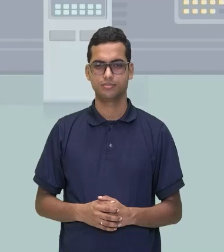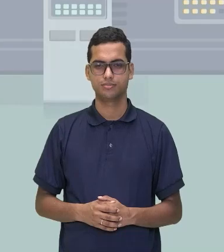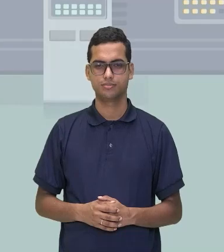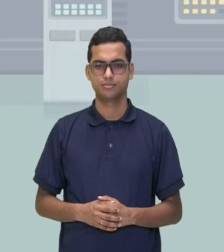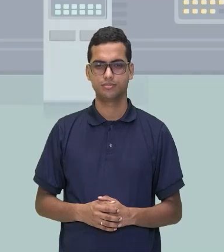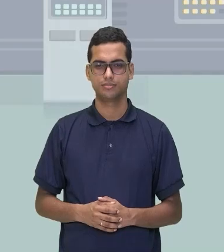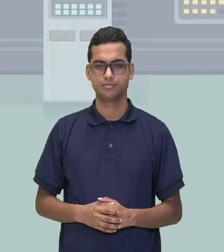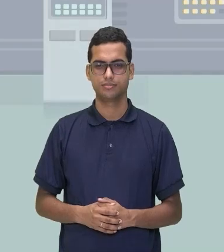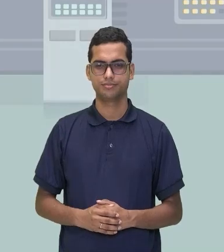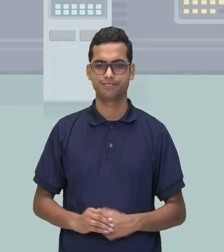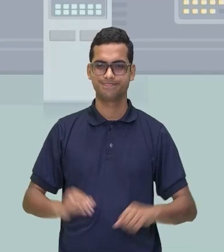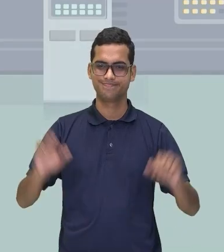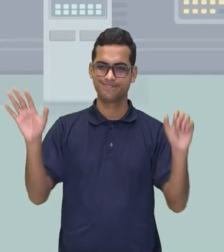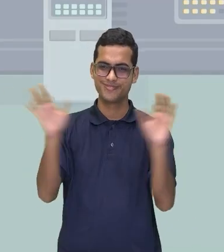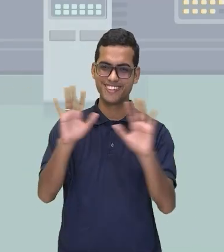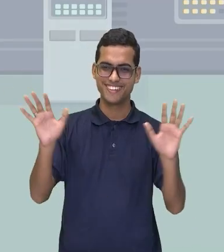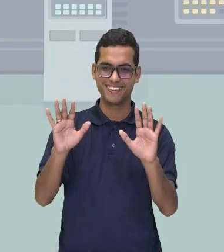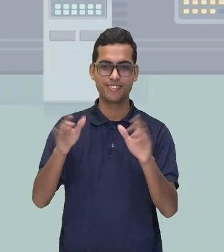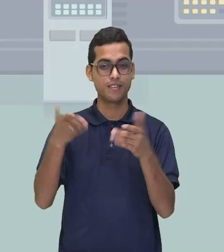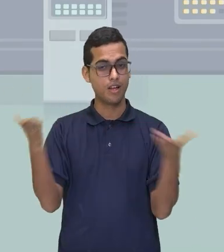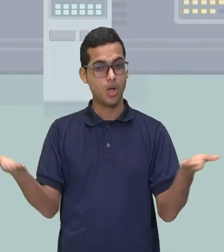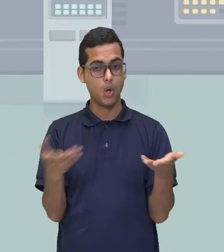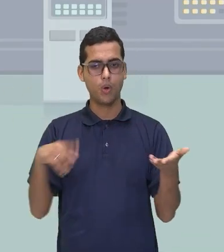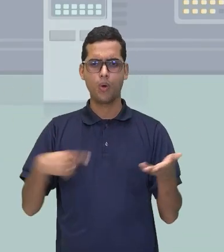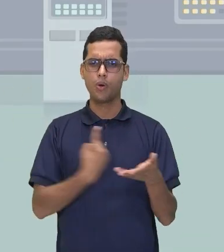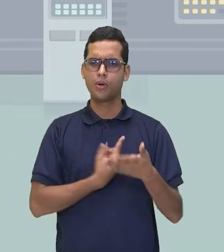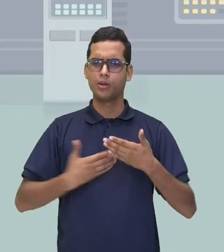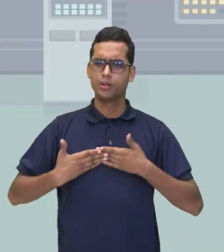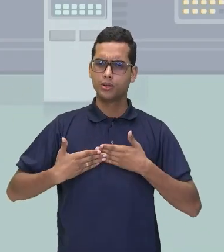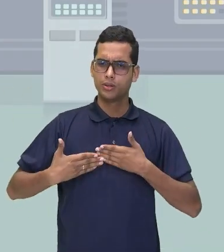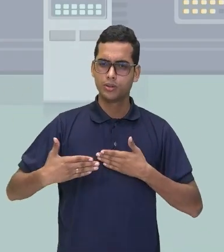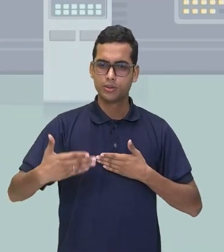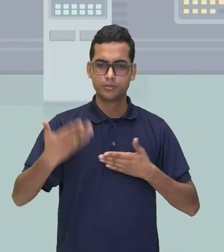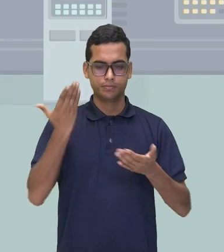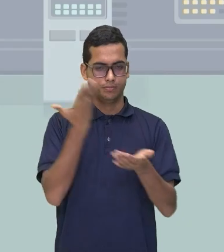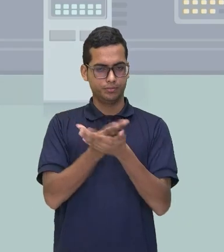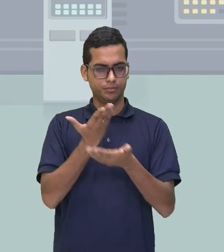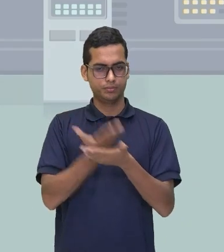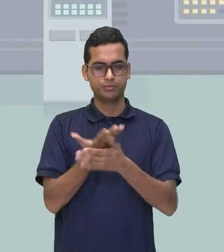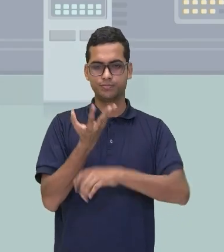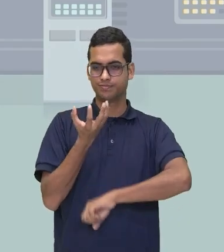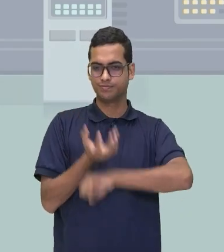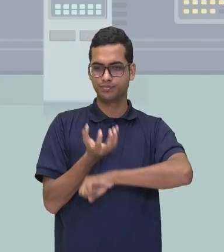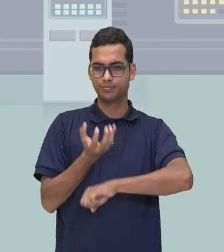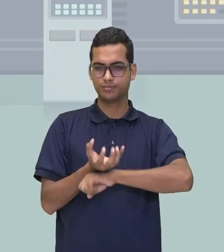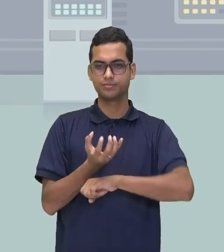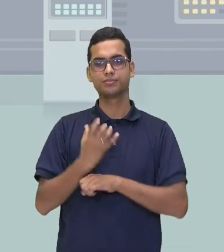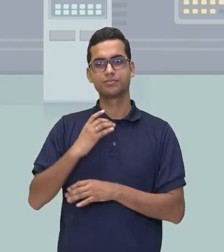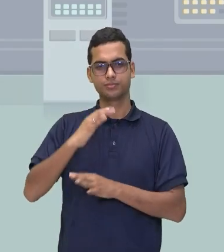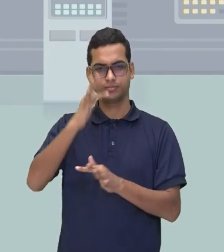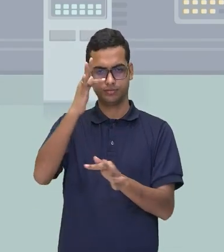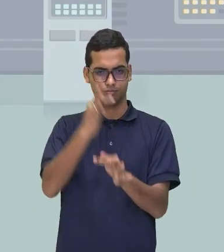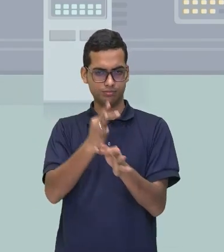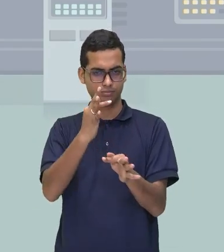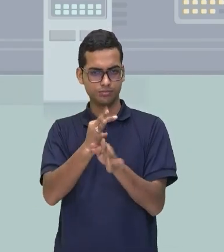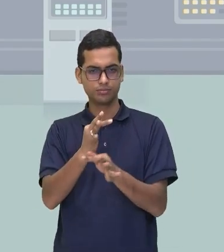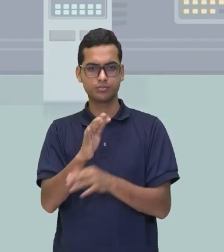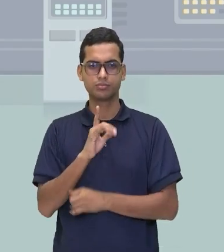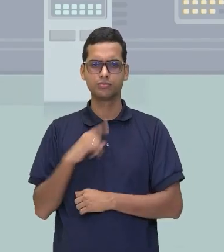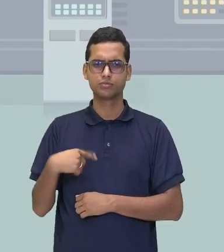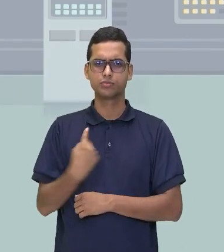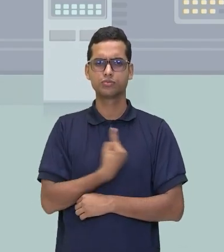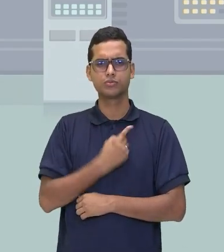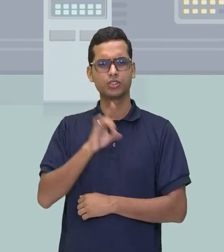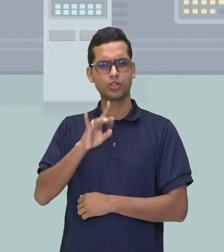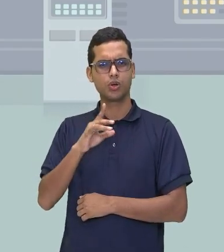Olá, pessoal! Agora nós vamos iniciar a aula de física. Não somos apenas professores